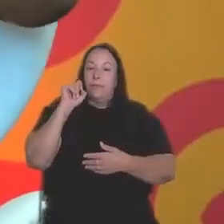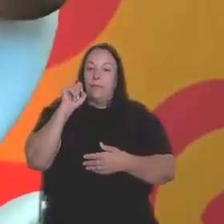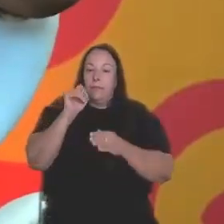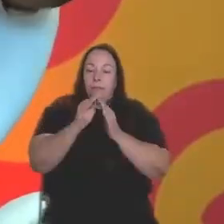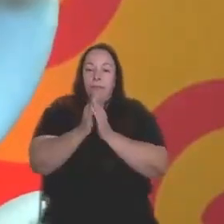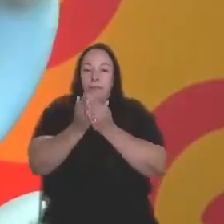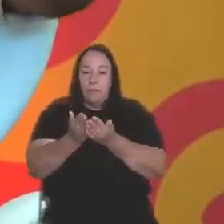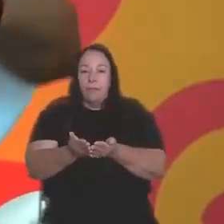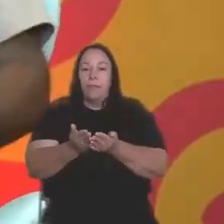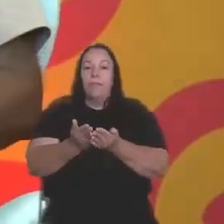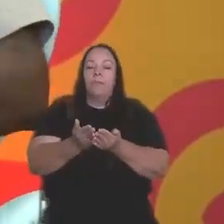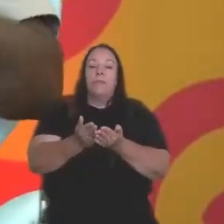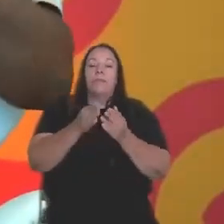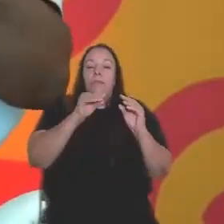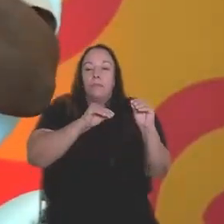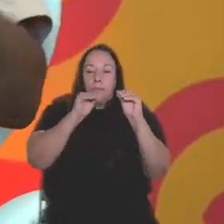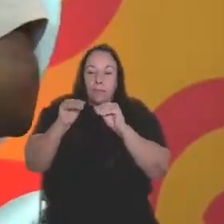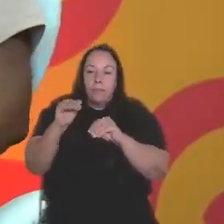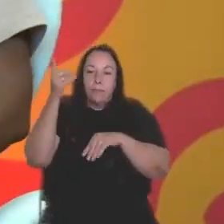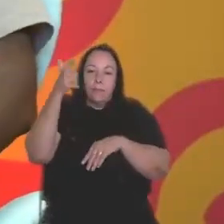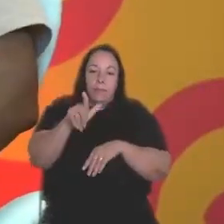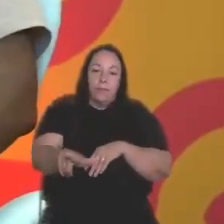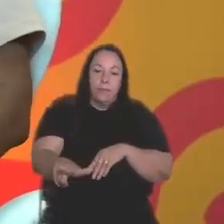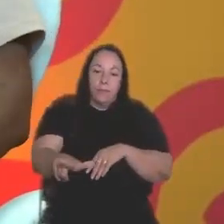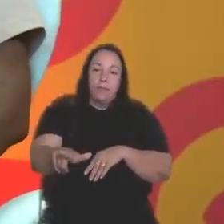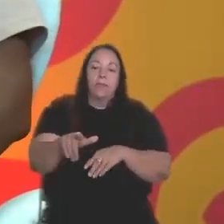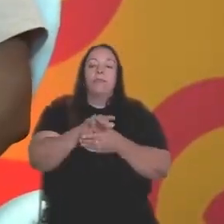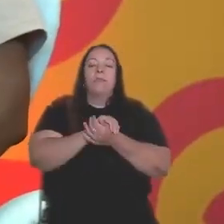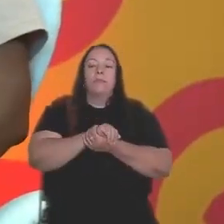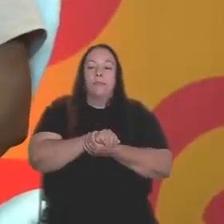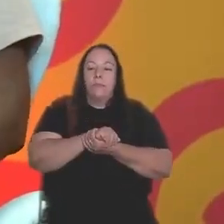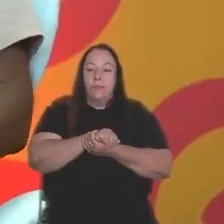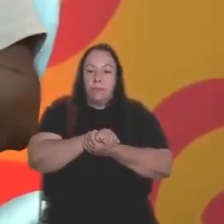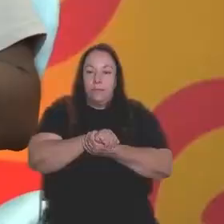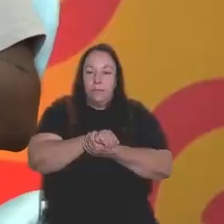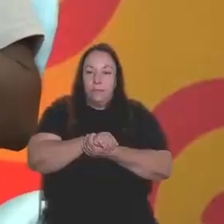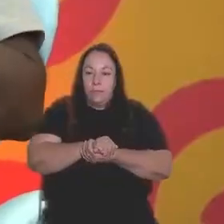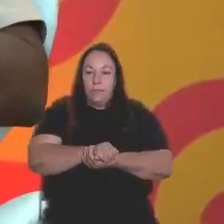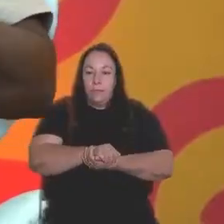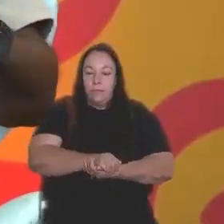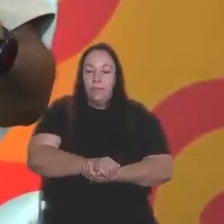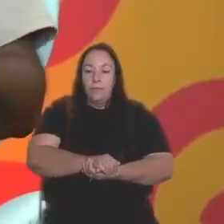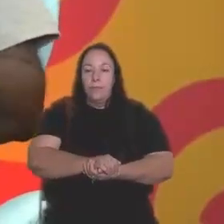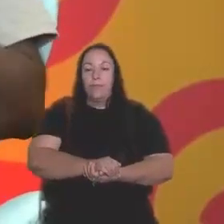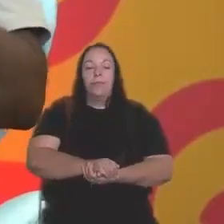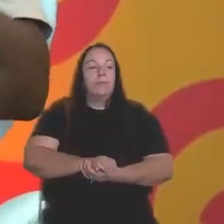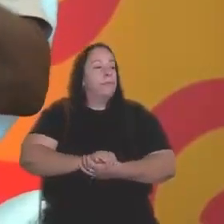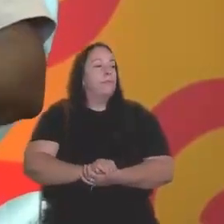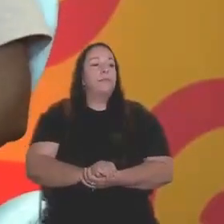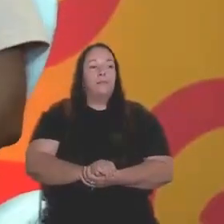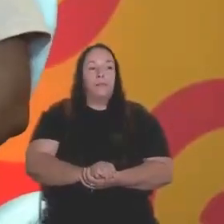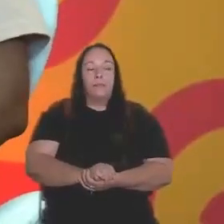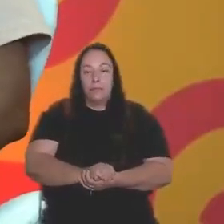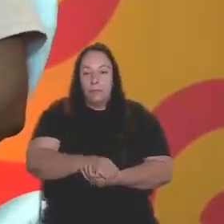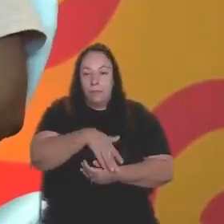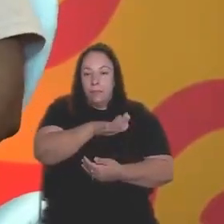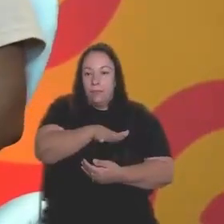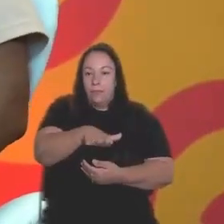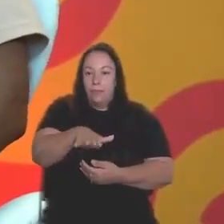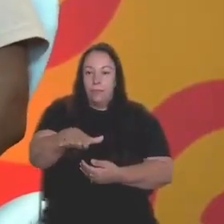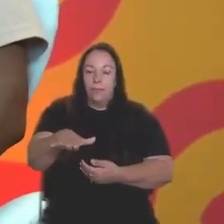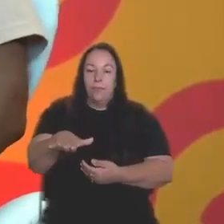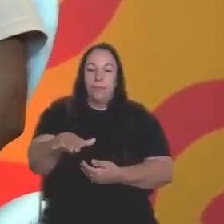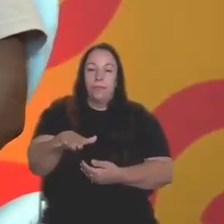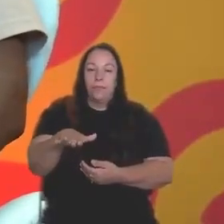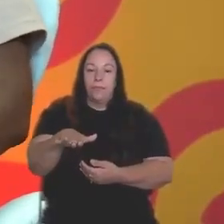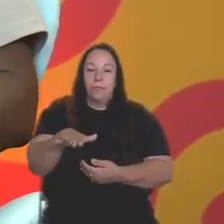dela, mas aquele preferido daqui a um tempo muda de novo. Então, essa forma lúdica que a criança realmente lida